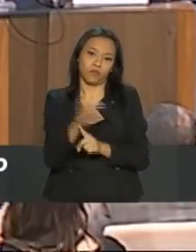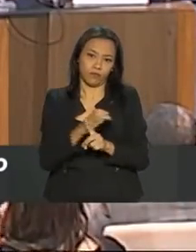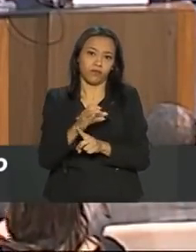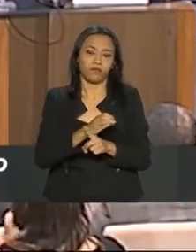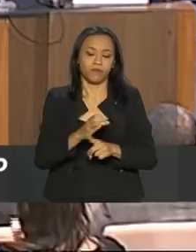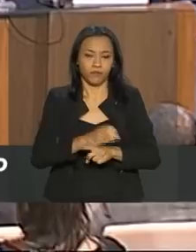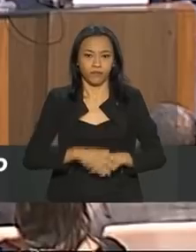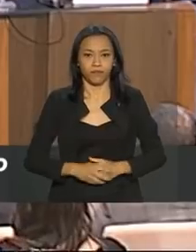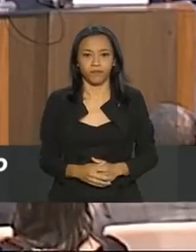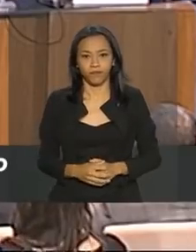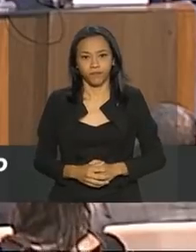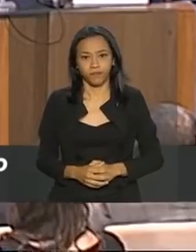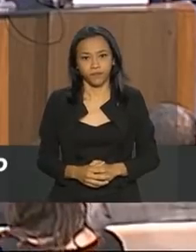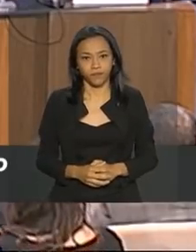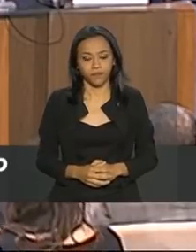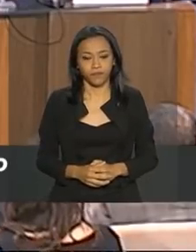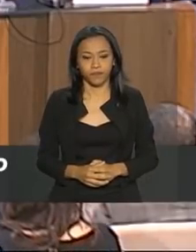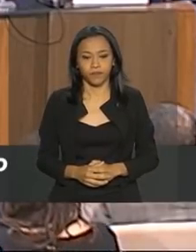pronto